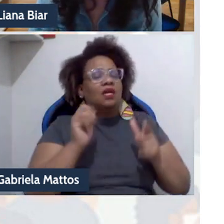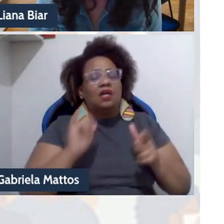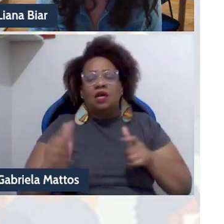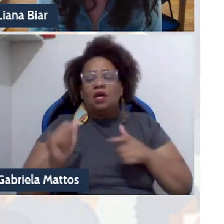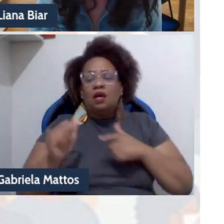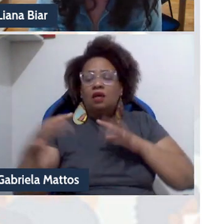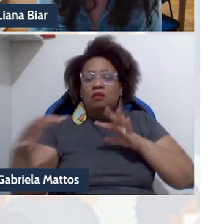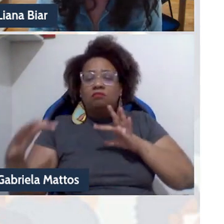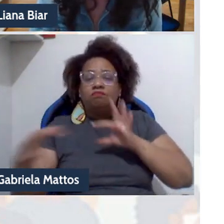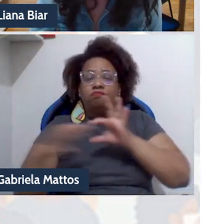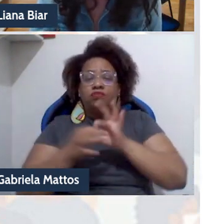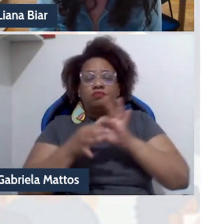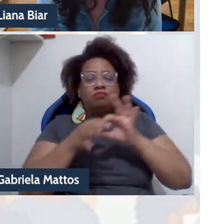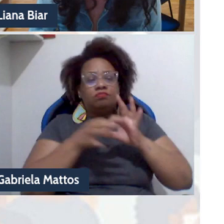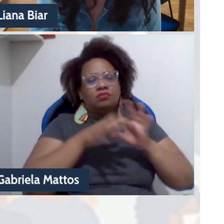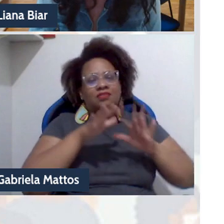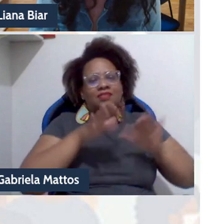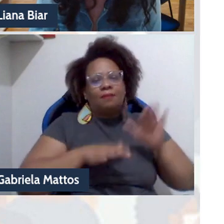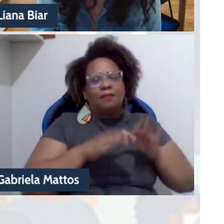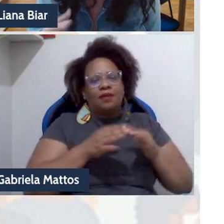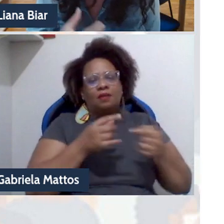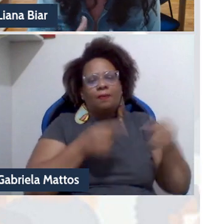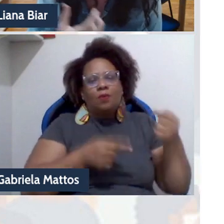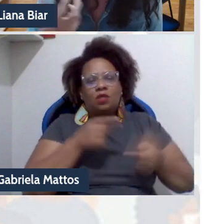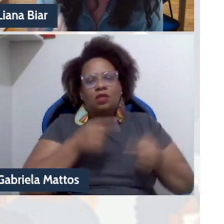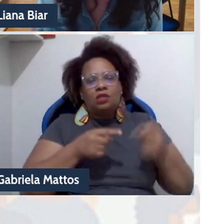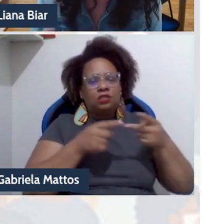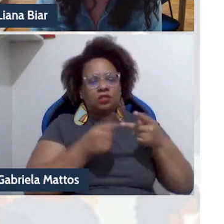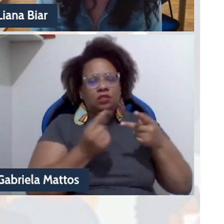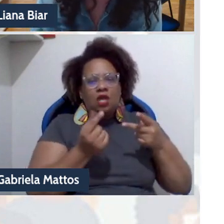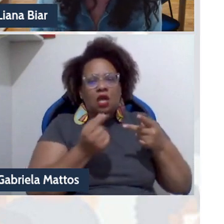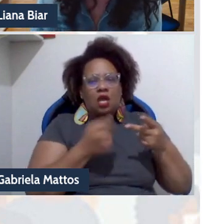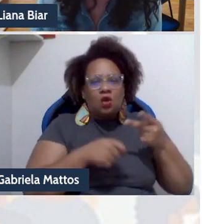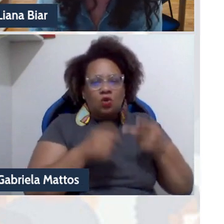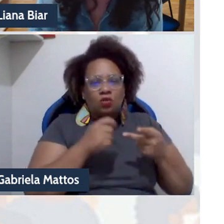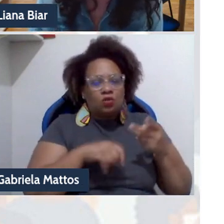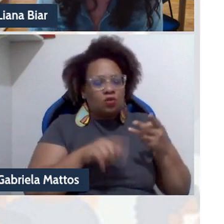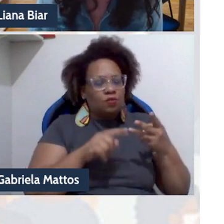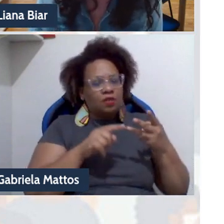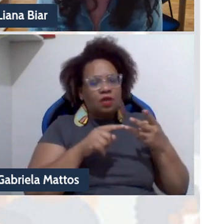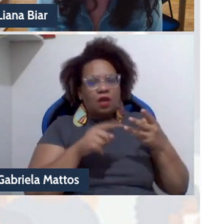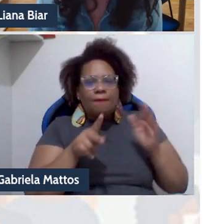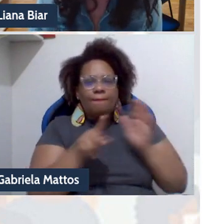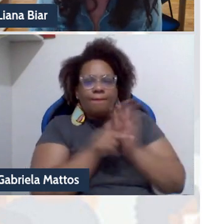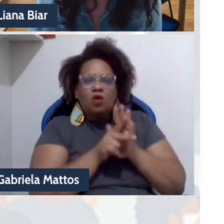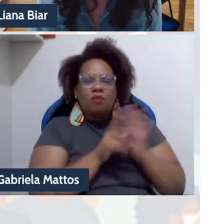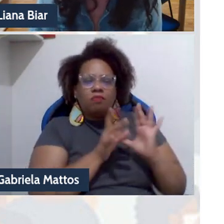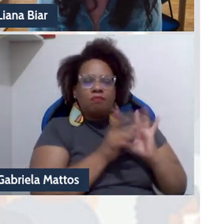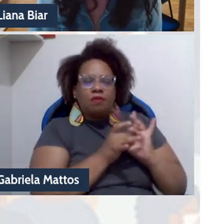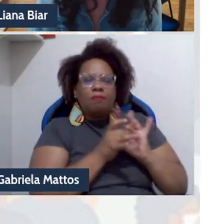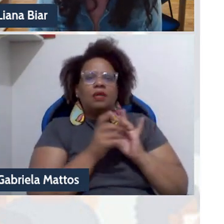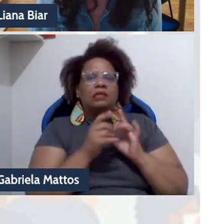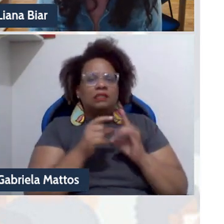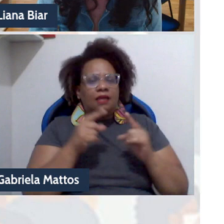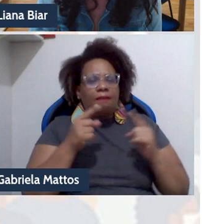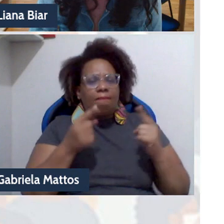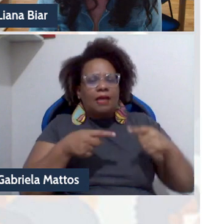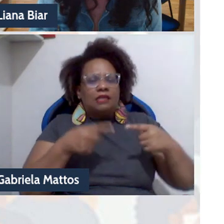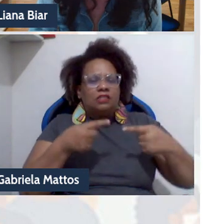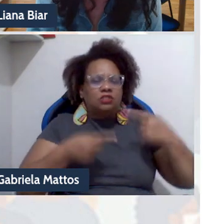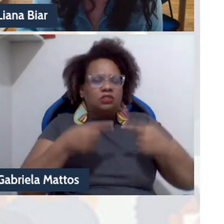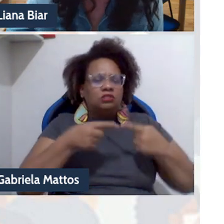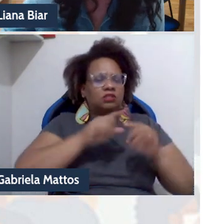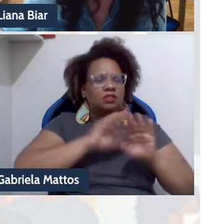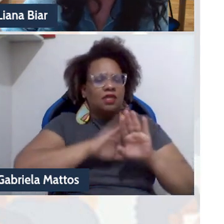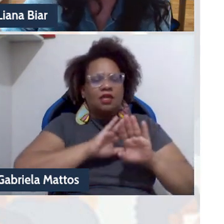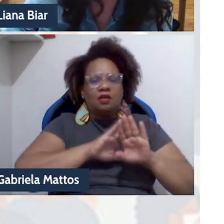certas ordens econômicas, políticas, né? Elas condensam, elas tomam parte em embates discursivos, ideológicos, de maneira mais